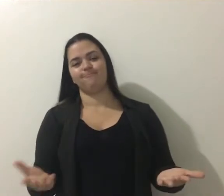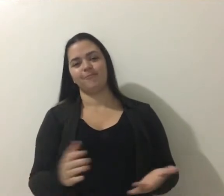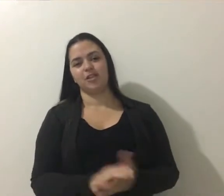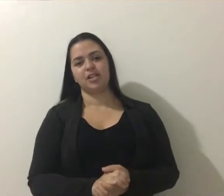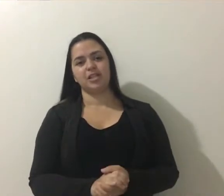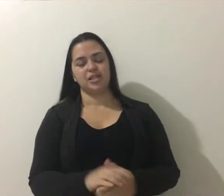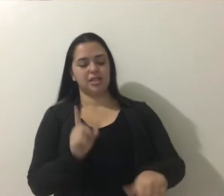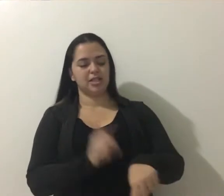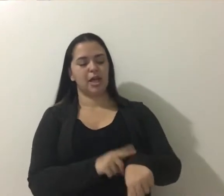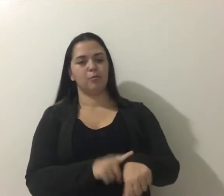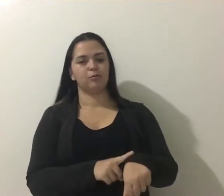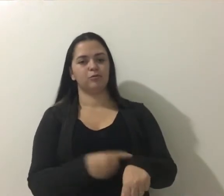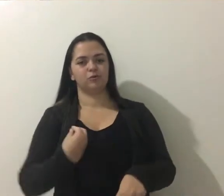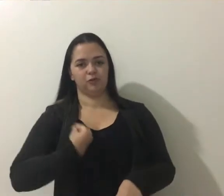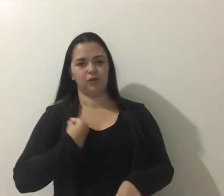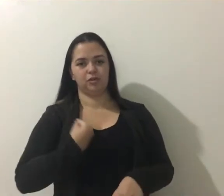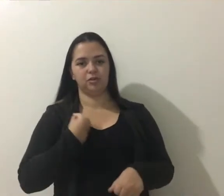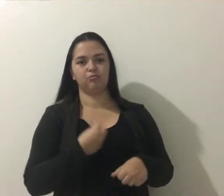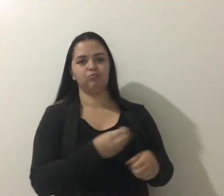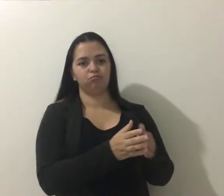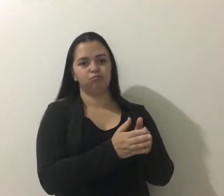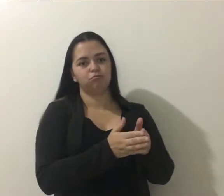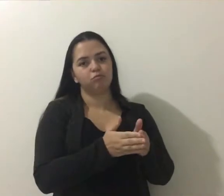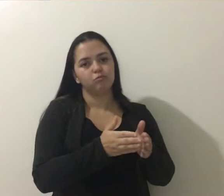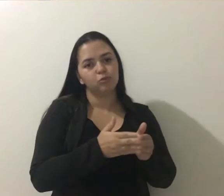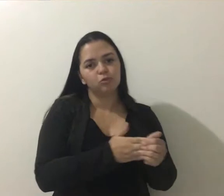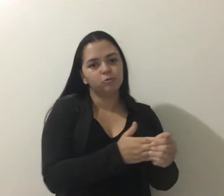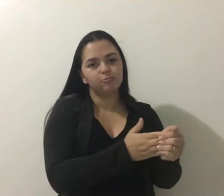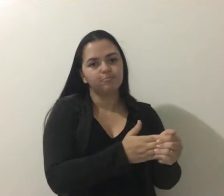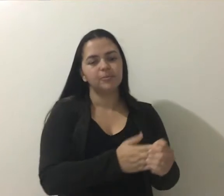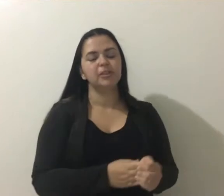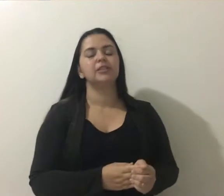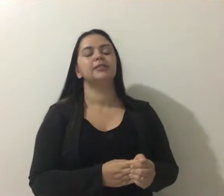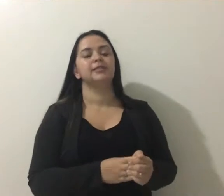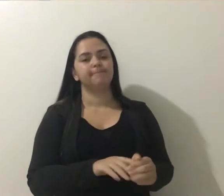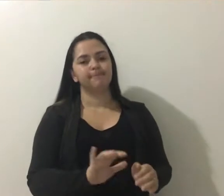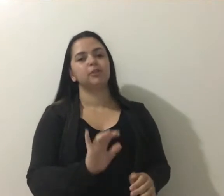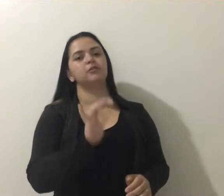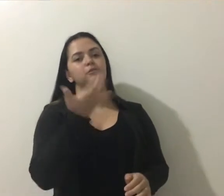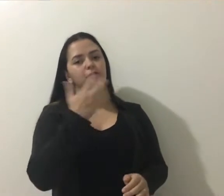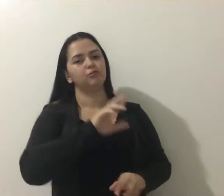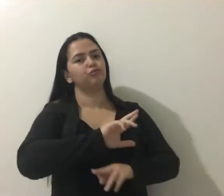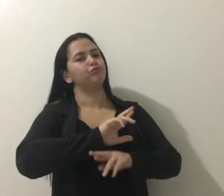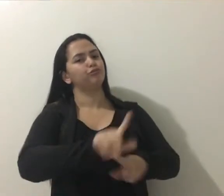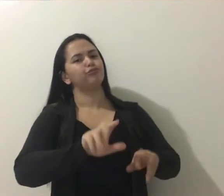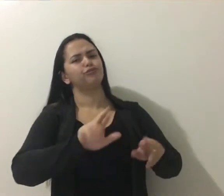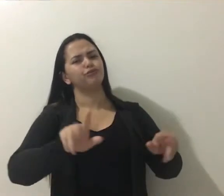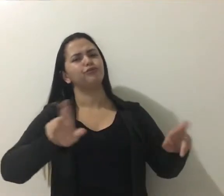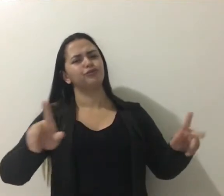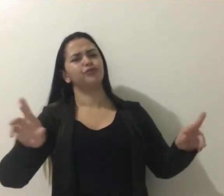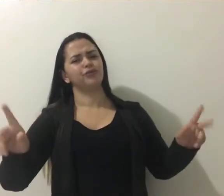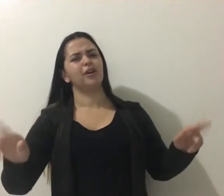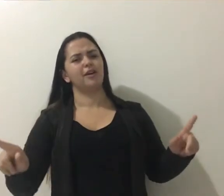na caminhada com eles, por diversas vezes, em várias situações, Jesus